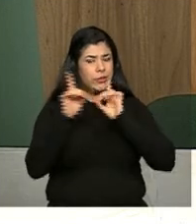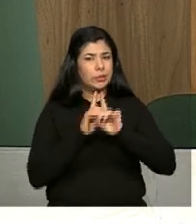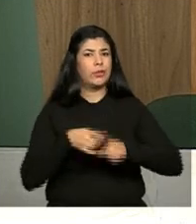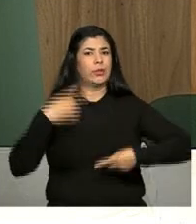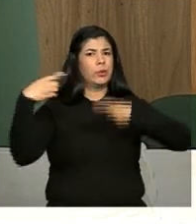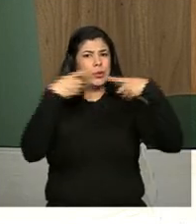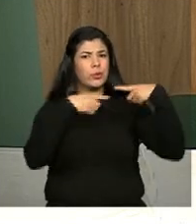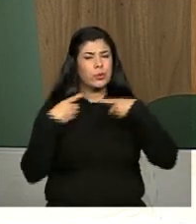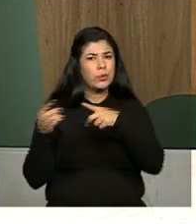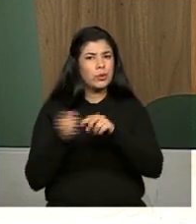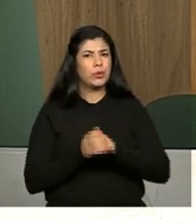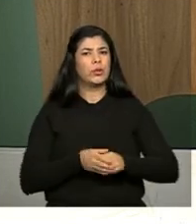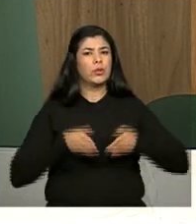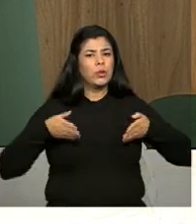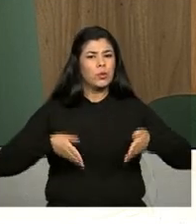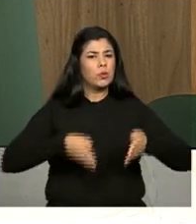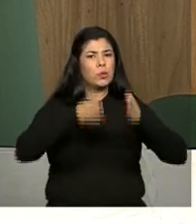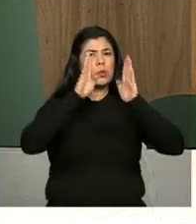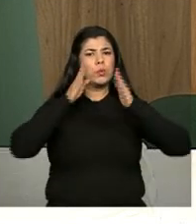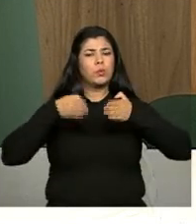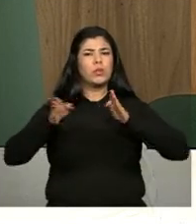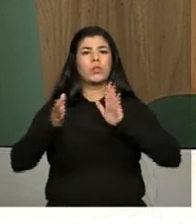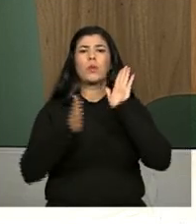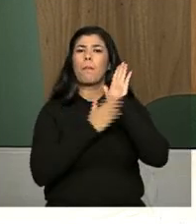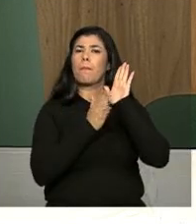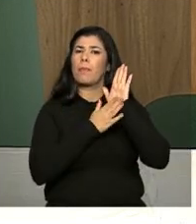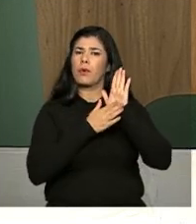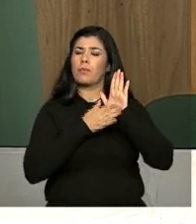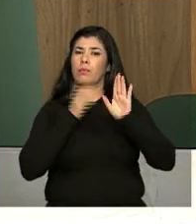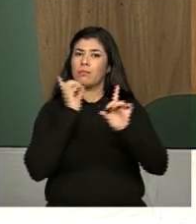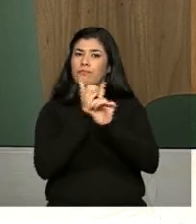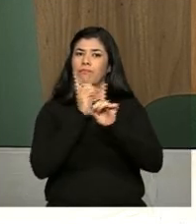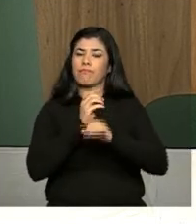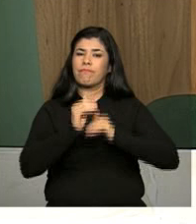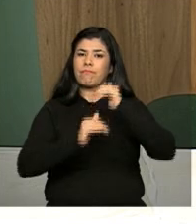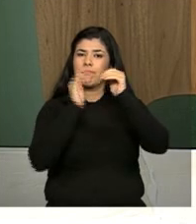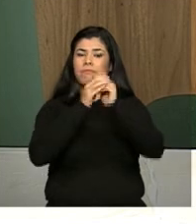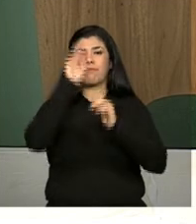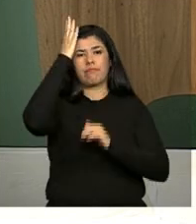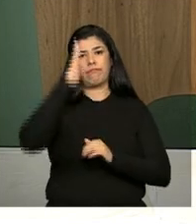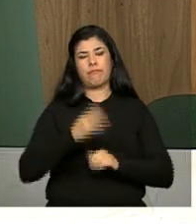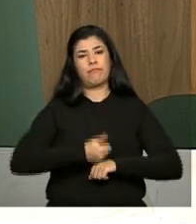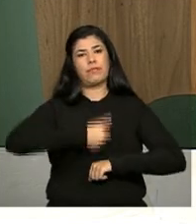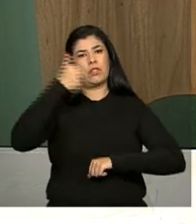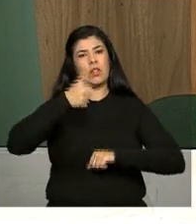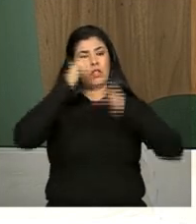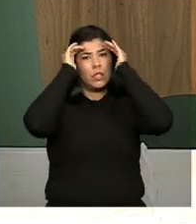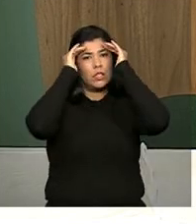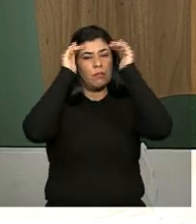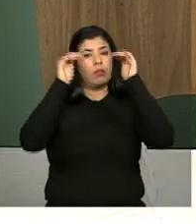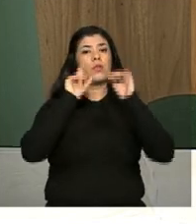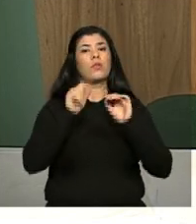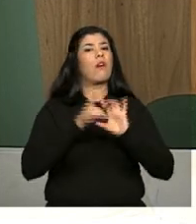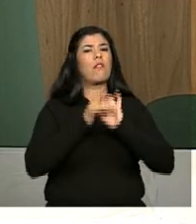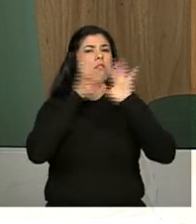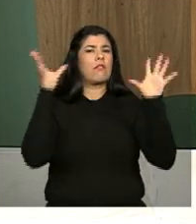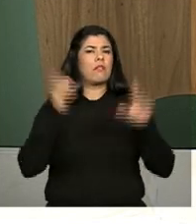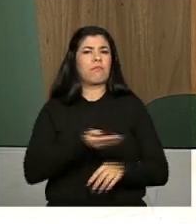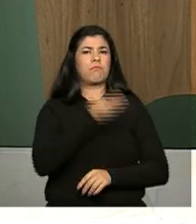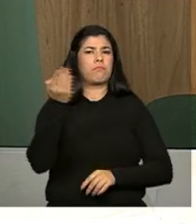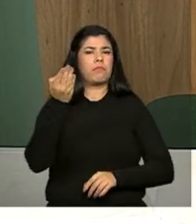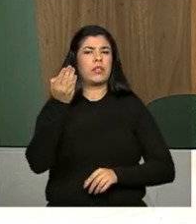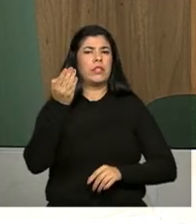calourada tem que ter o confronto de caminhos de propósitos Eu acho que isso vai enriquecer o Brasil respeitando a mais Ampla de verdade